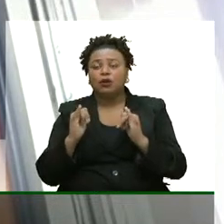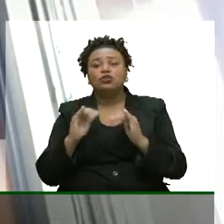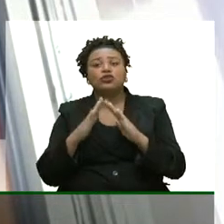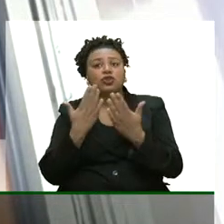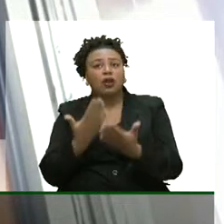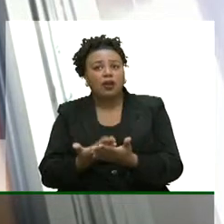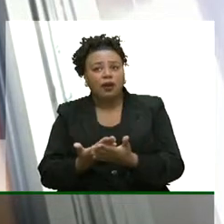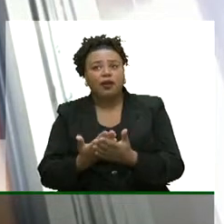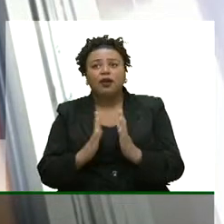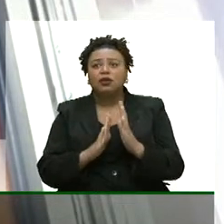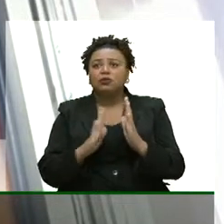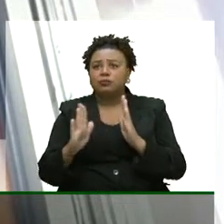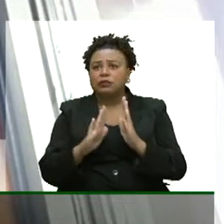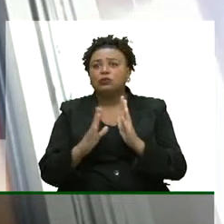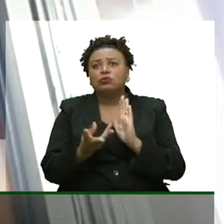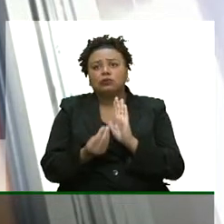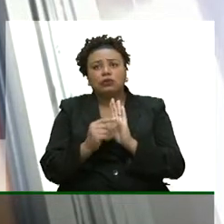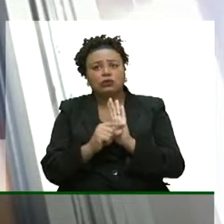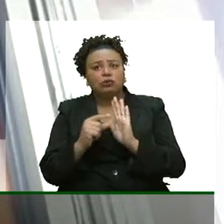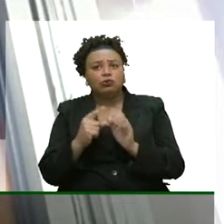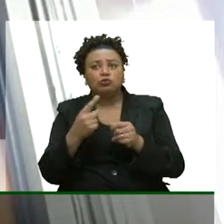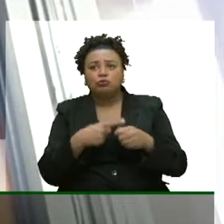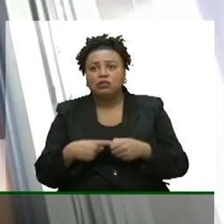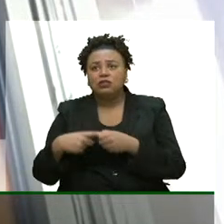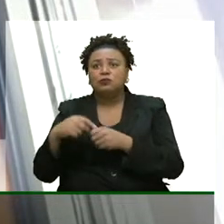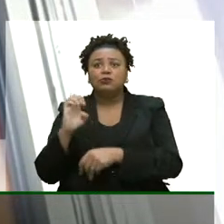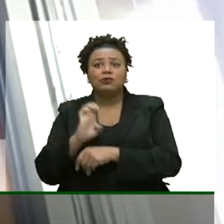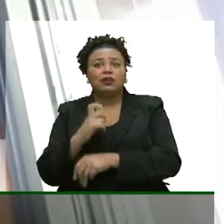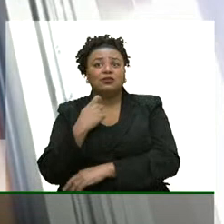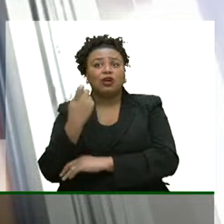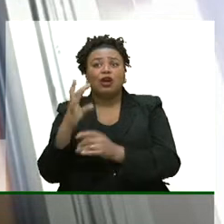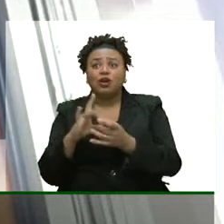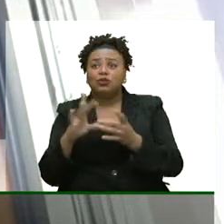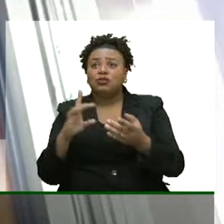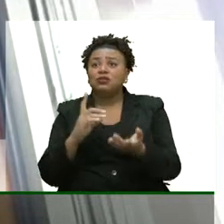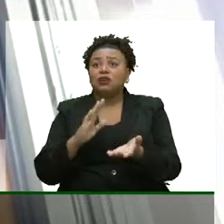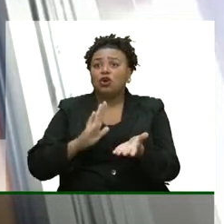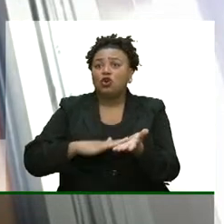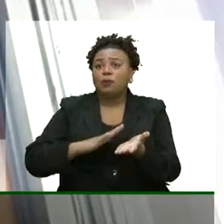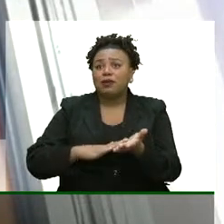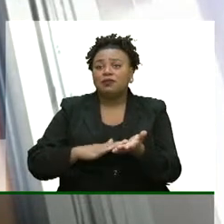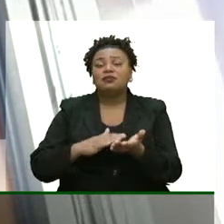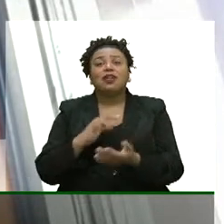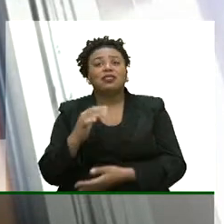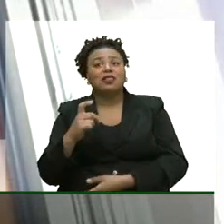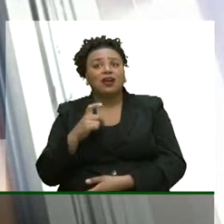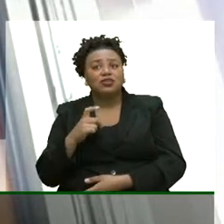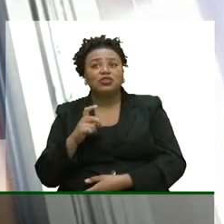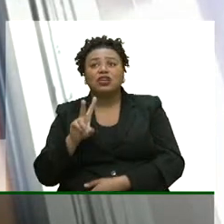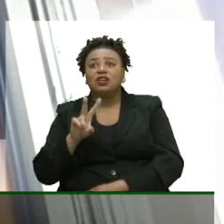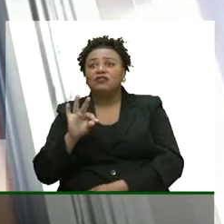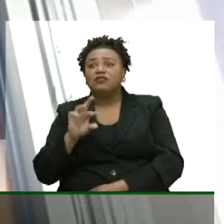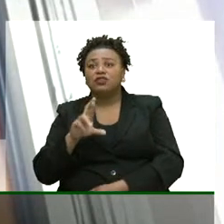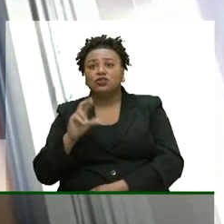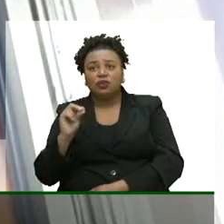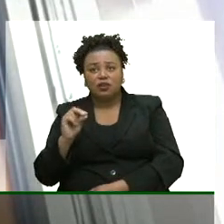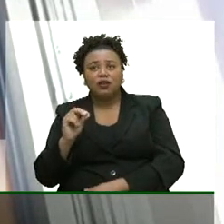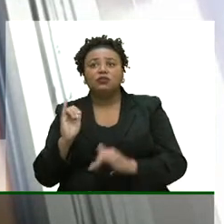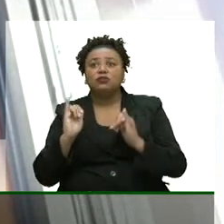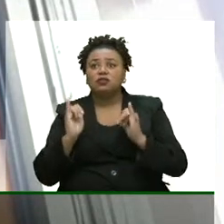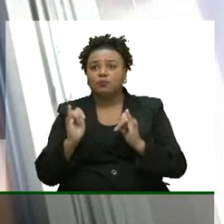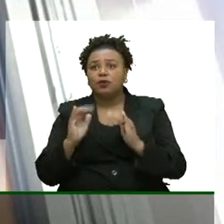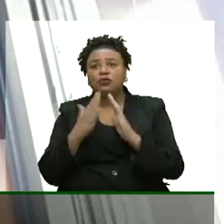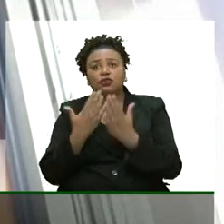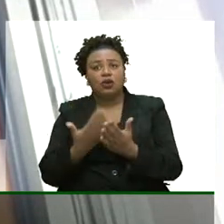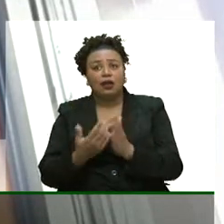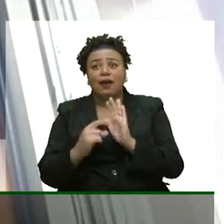Durante o período referido no caput, ficam os municípios do Estado do Rio Grande do Sul autorizados a suspender a cobrança de suas respectivas taxas de vistoria dos veículos de transporte escolar.